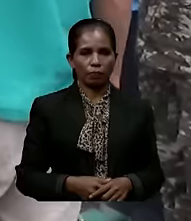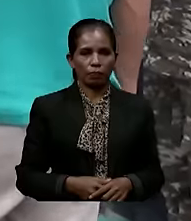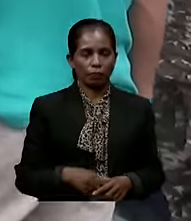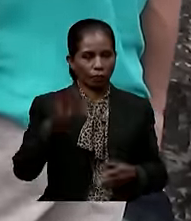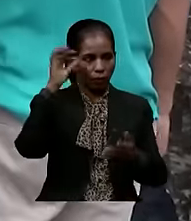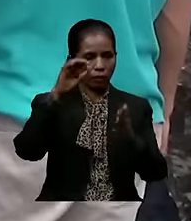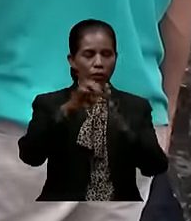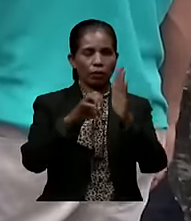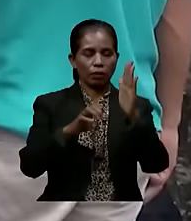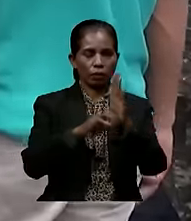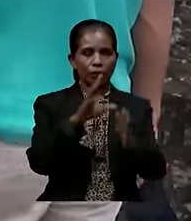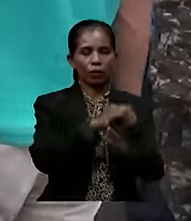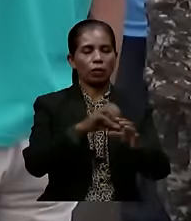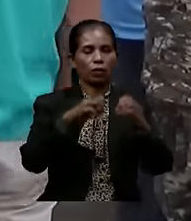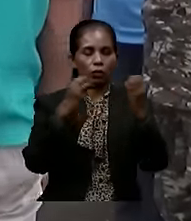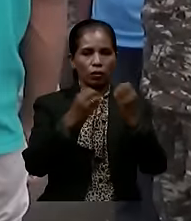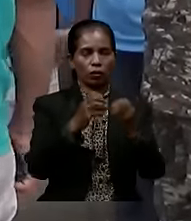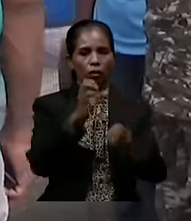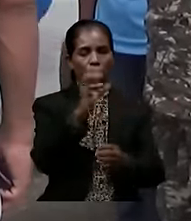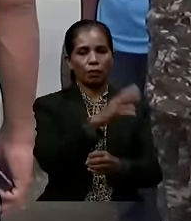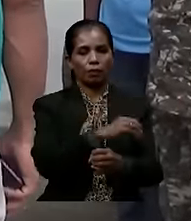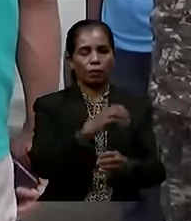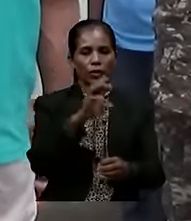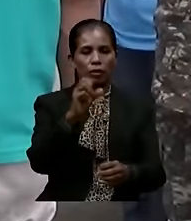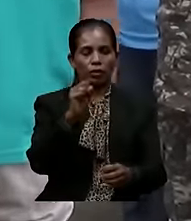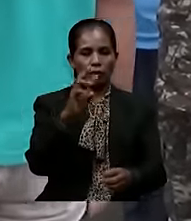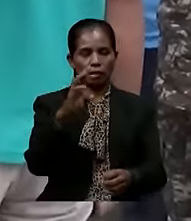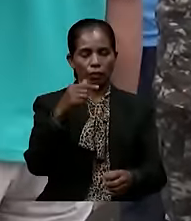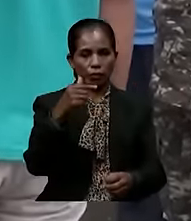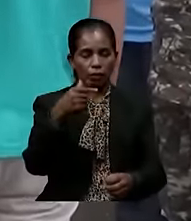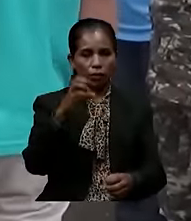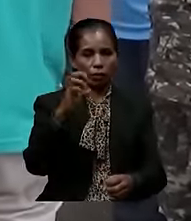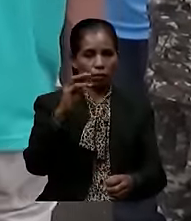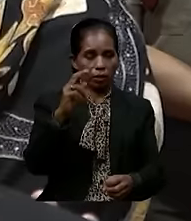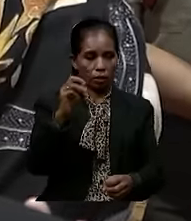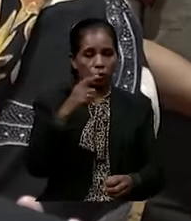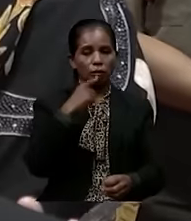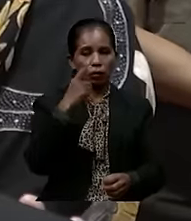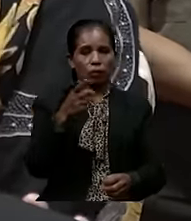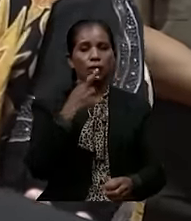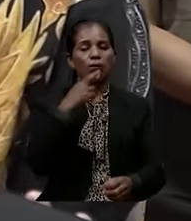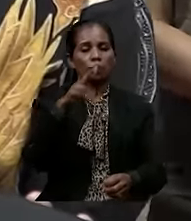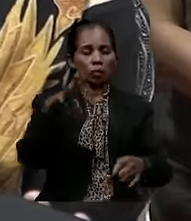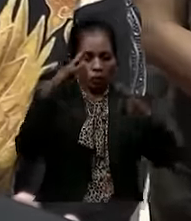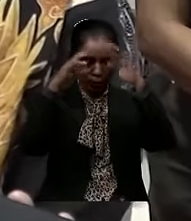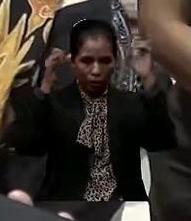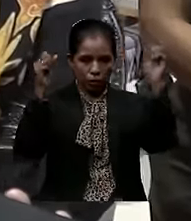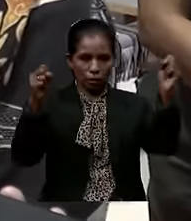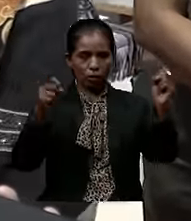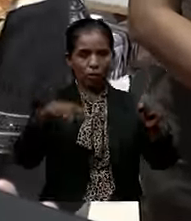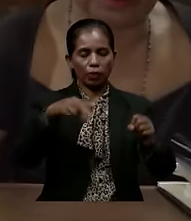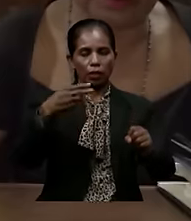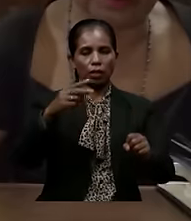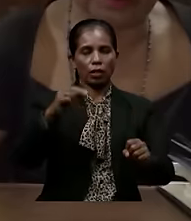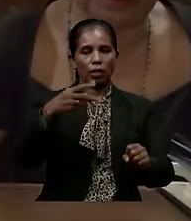Secretário Estado do Assunto Toponímia na Organização Urbana, Germano Santa Brites Dias, a tua declaração, né? Onde responde o Presidente da República no PDHJ e